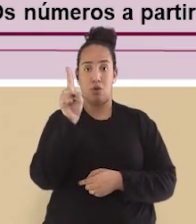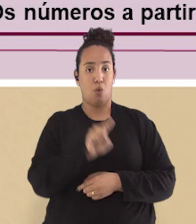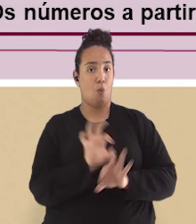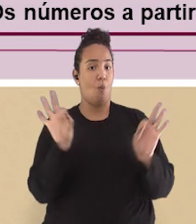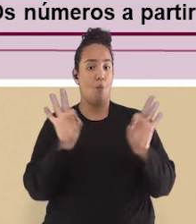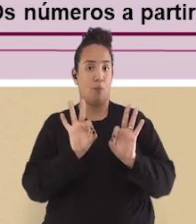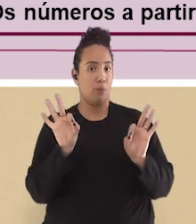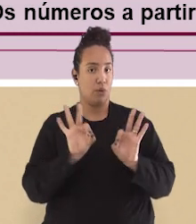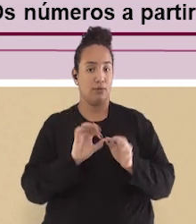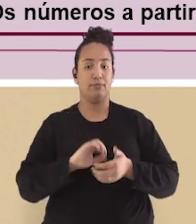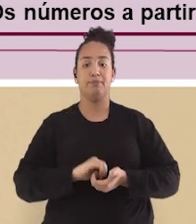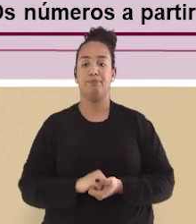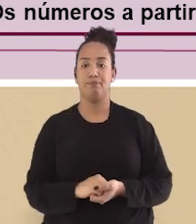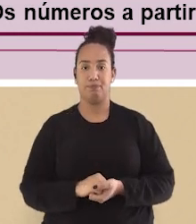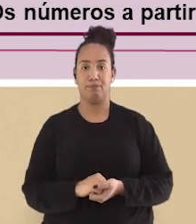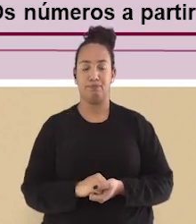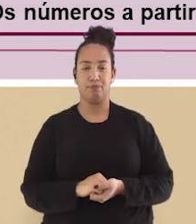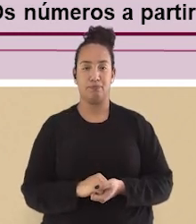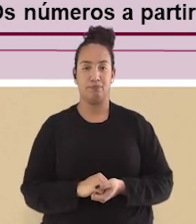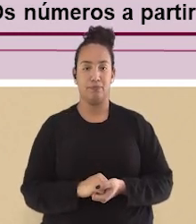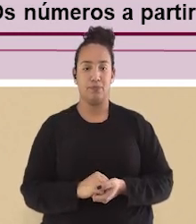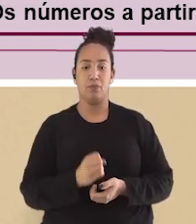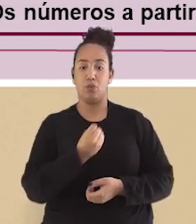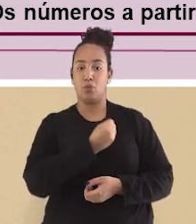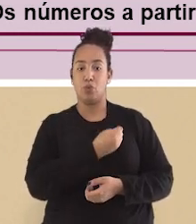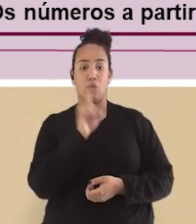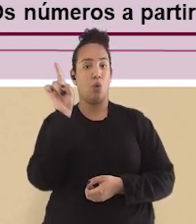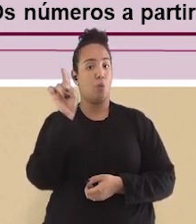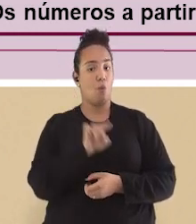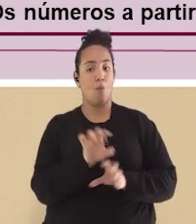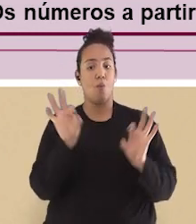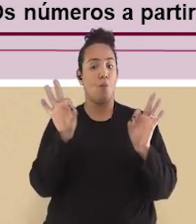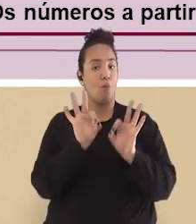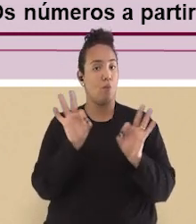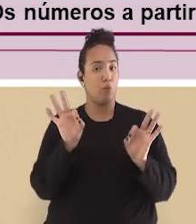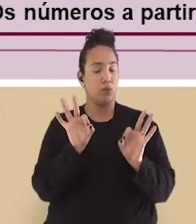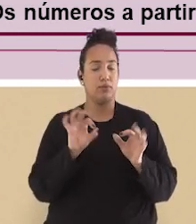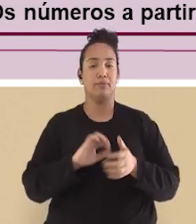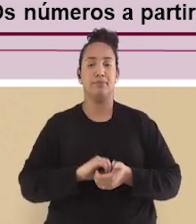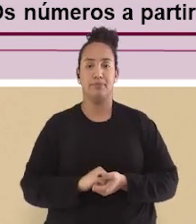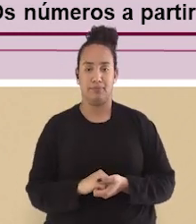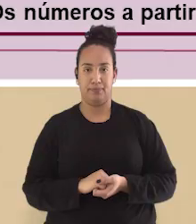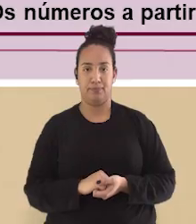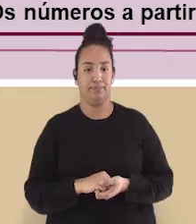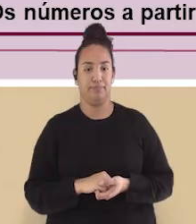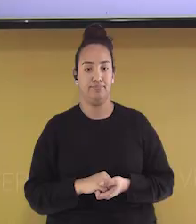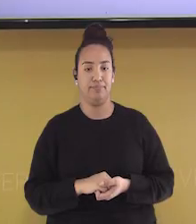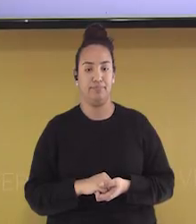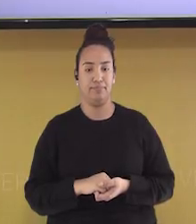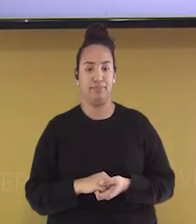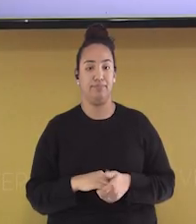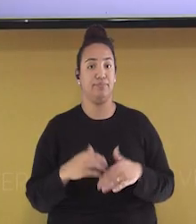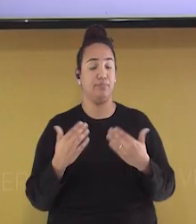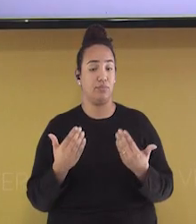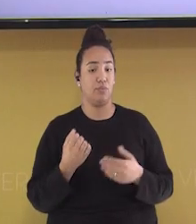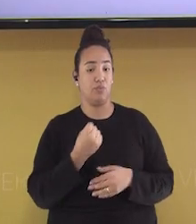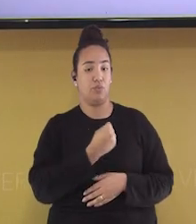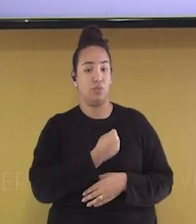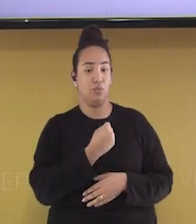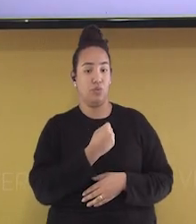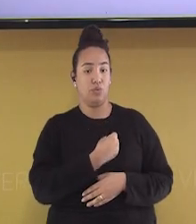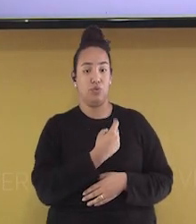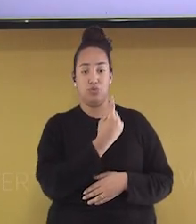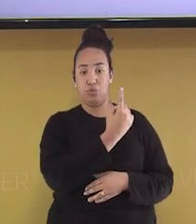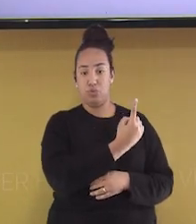não assinalamos a partir do 1, além do 2, 3 e 5, foram o